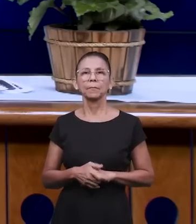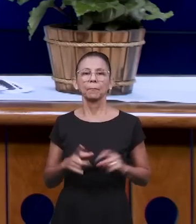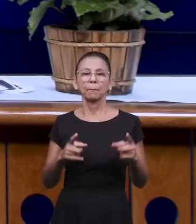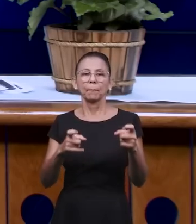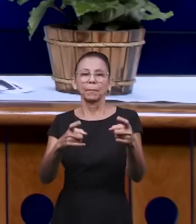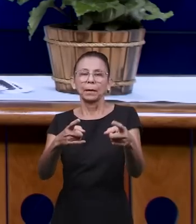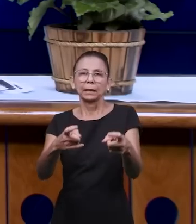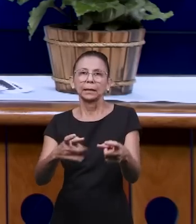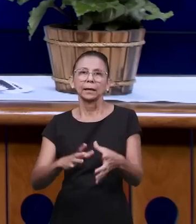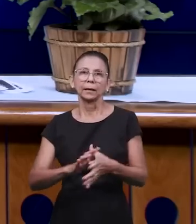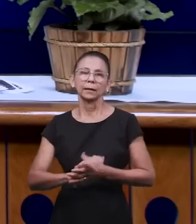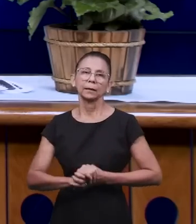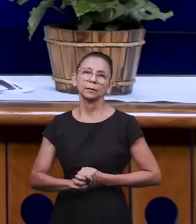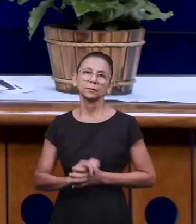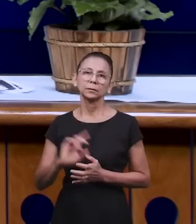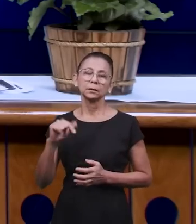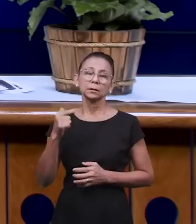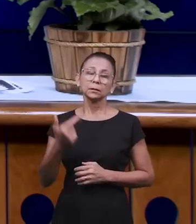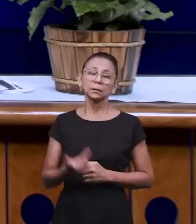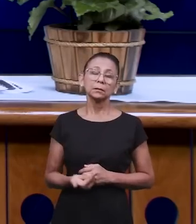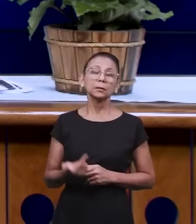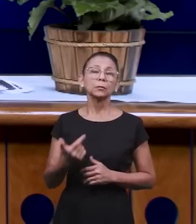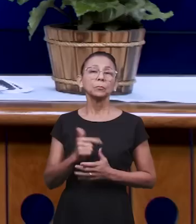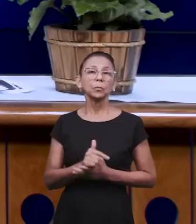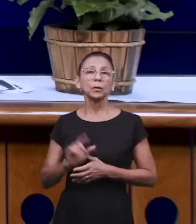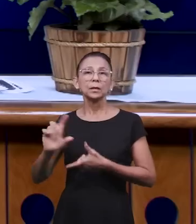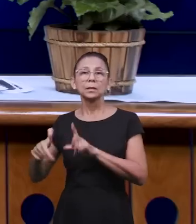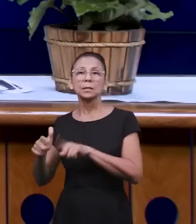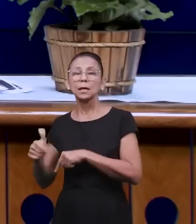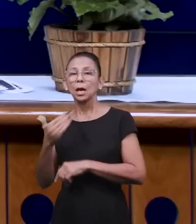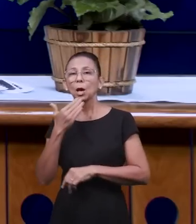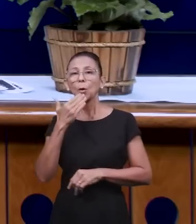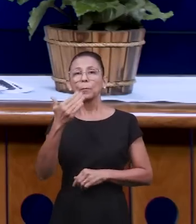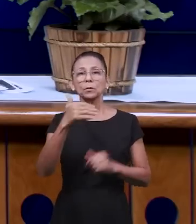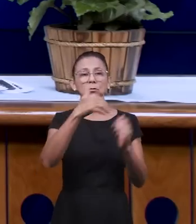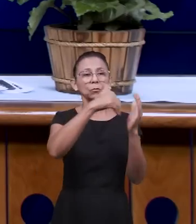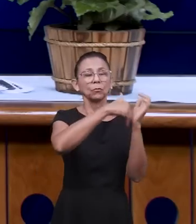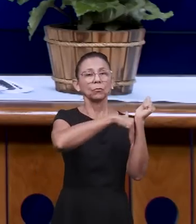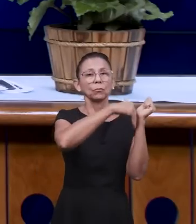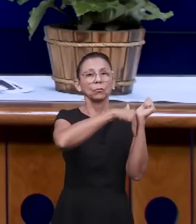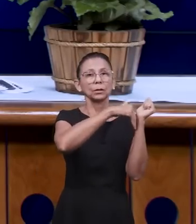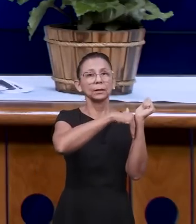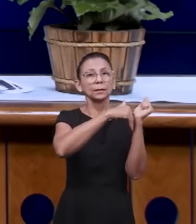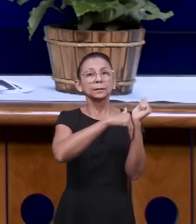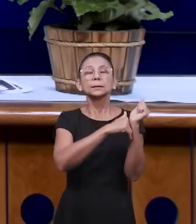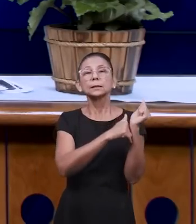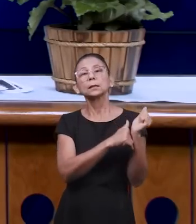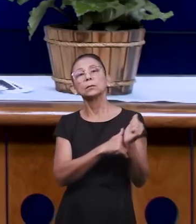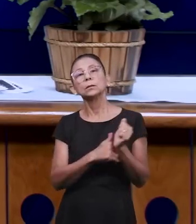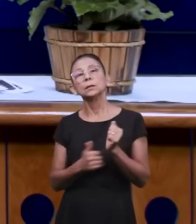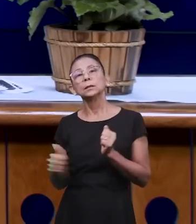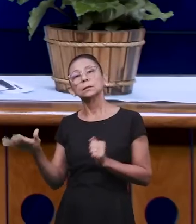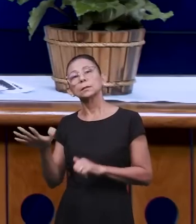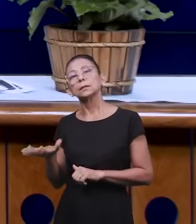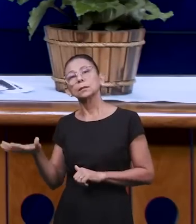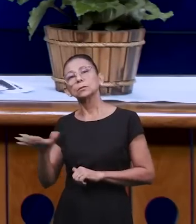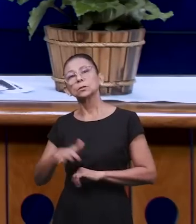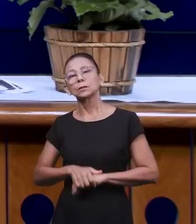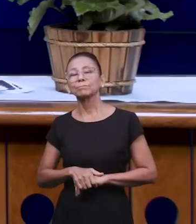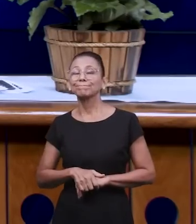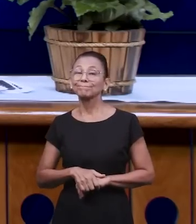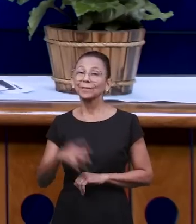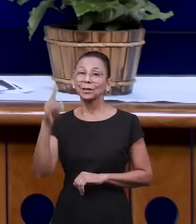esse campo de extermínio era um campo de extermínio em massa. Conseguia-se ali matar